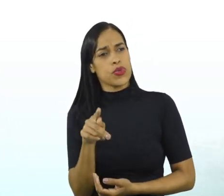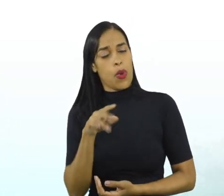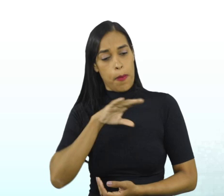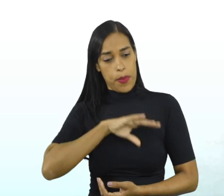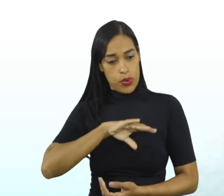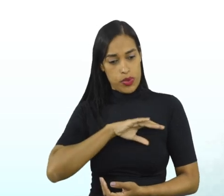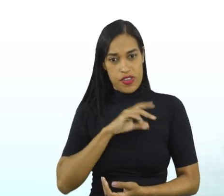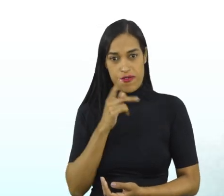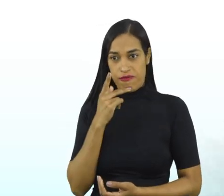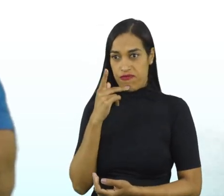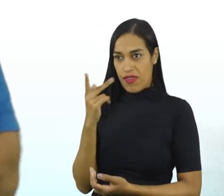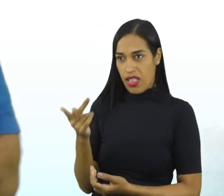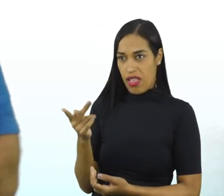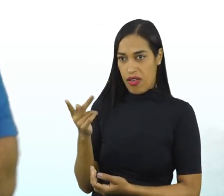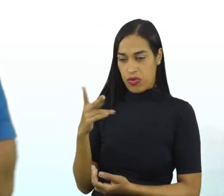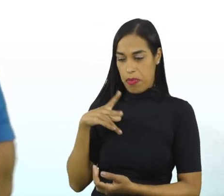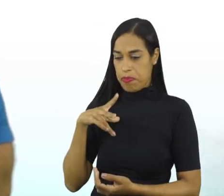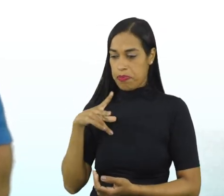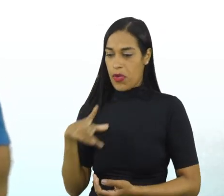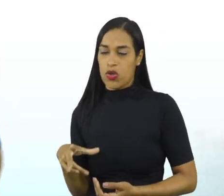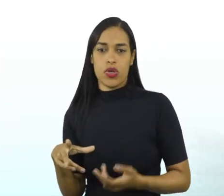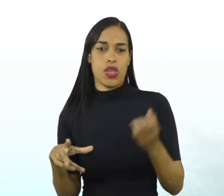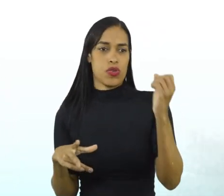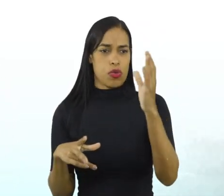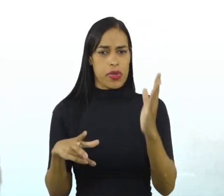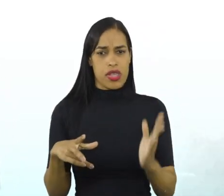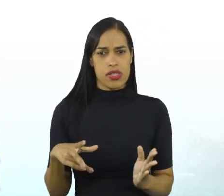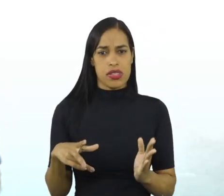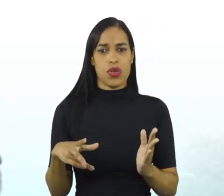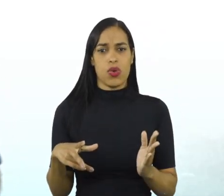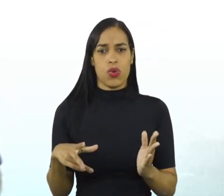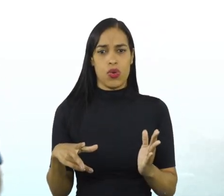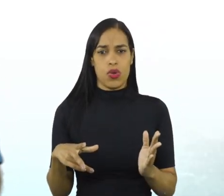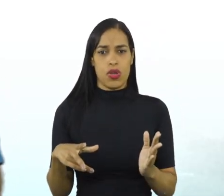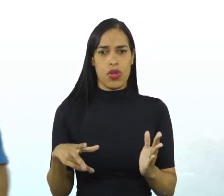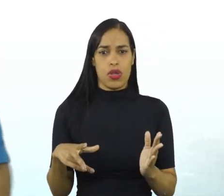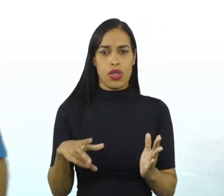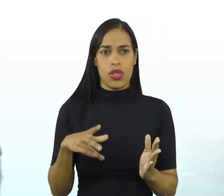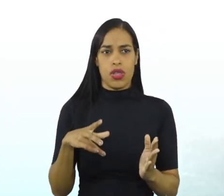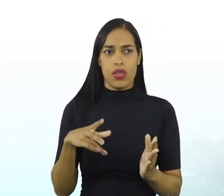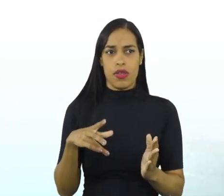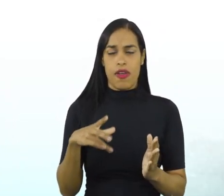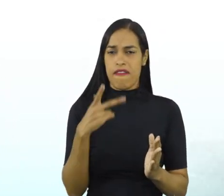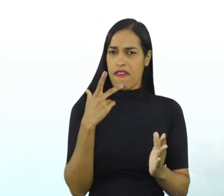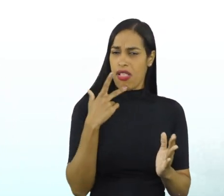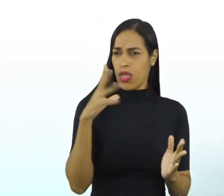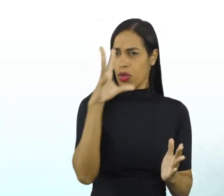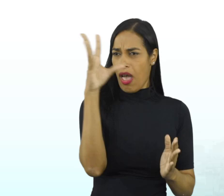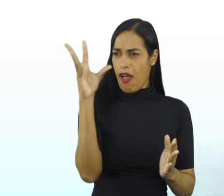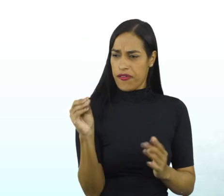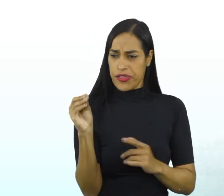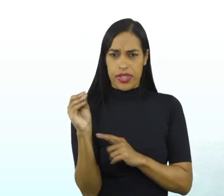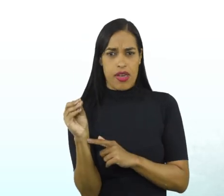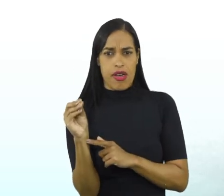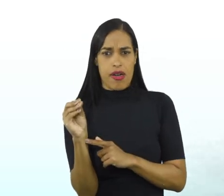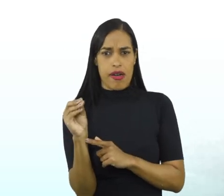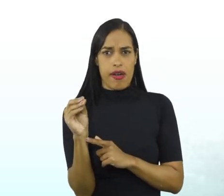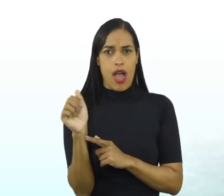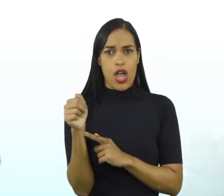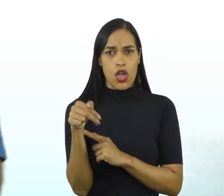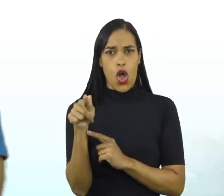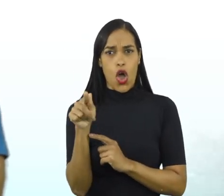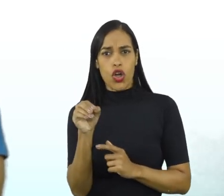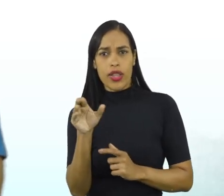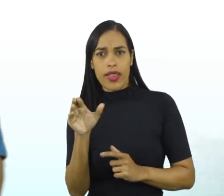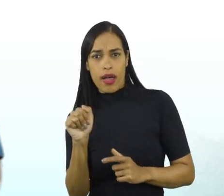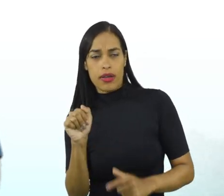quer dizer o português falado em Portugal e o português falado no Brasil, falado em Angola, falado em